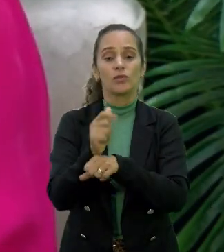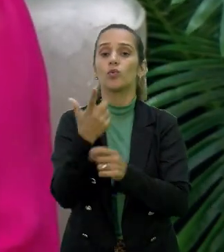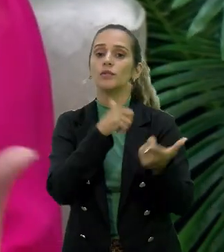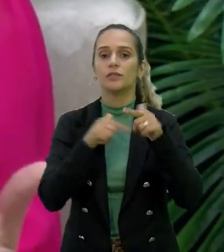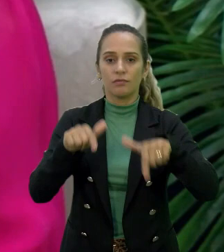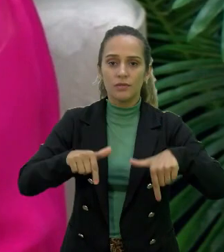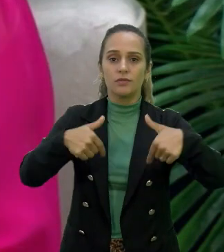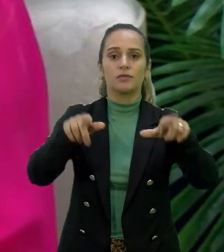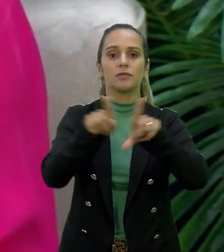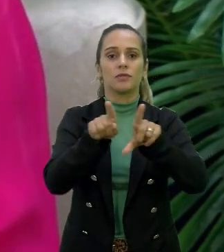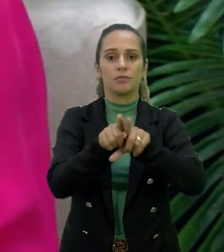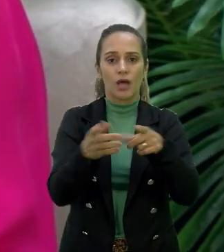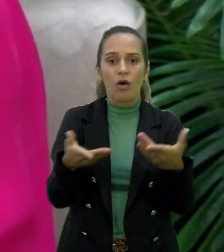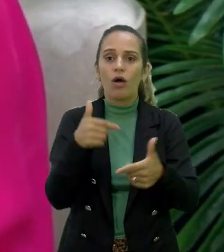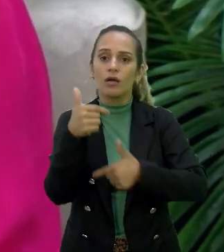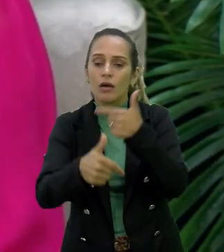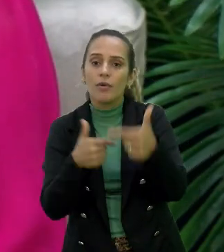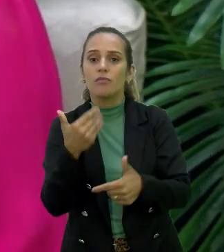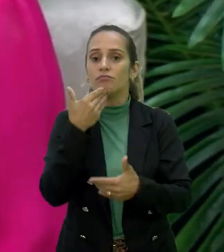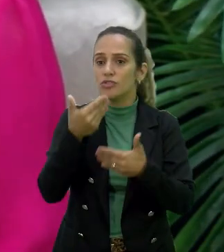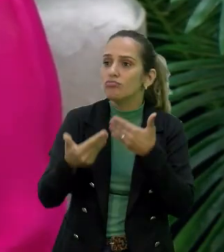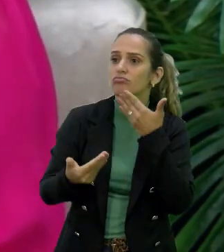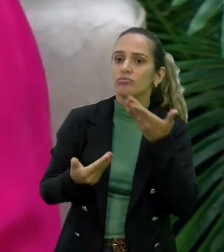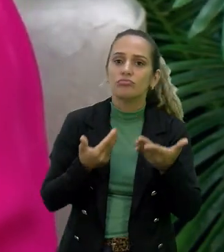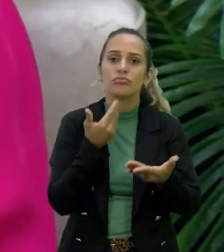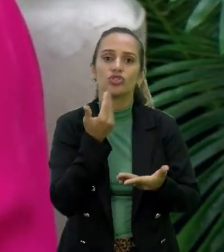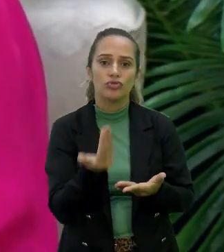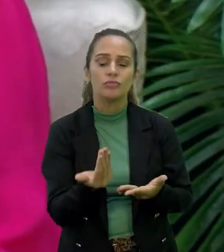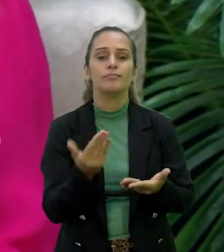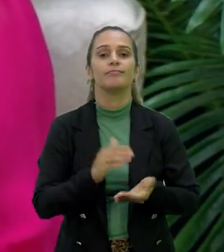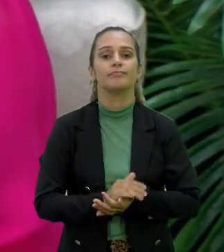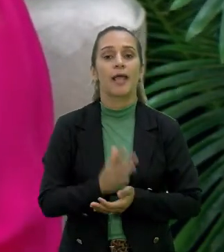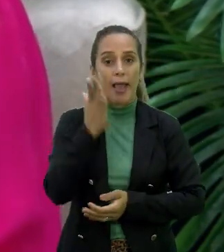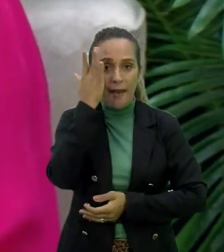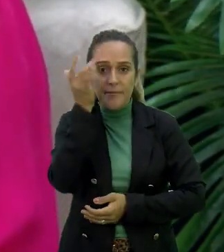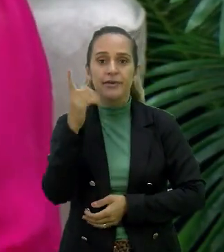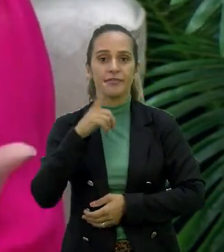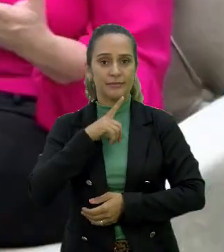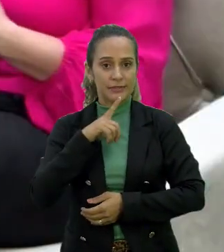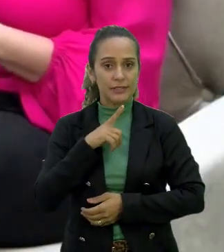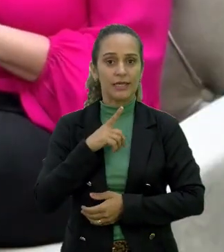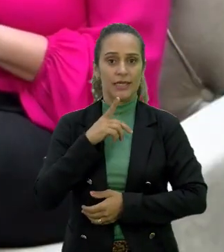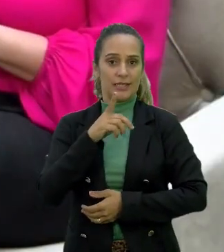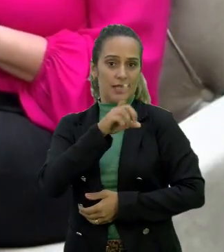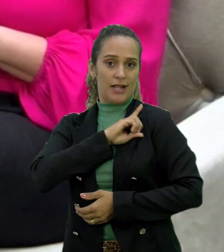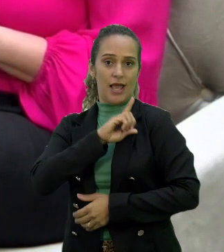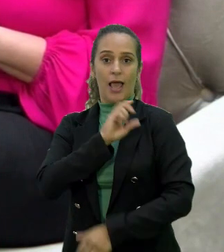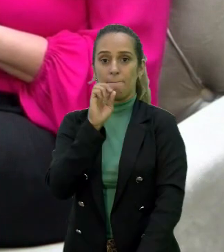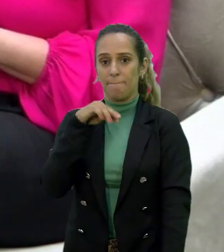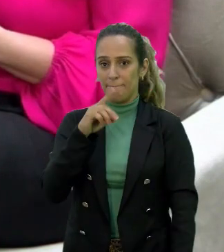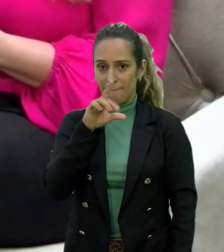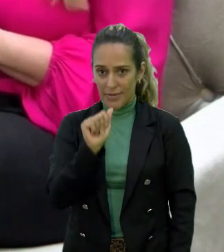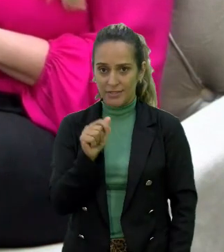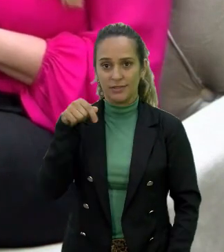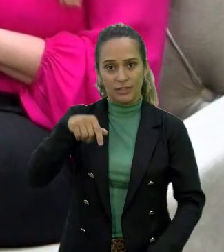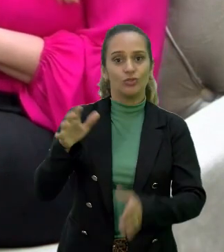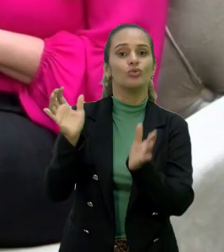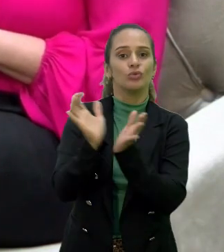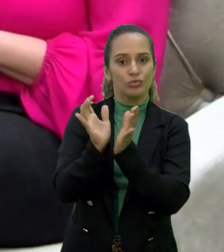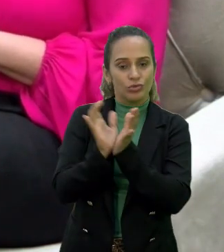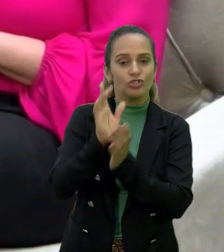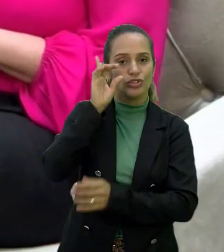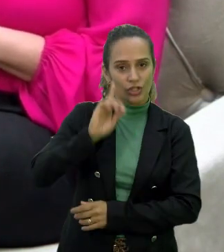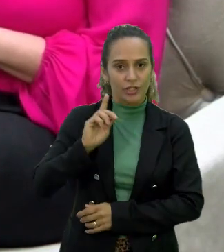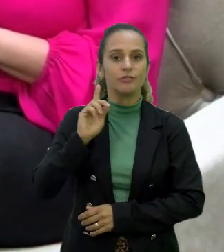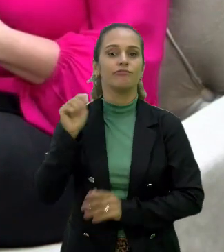avançar nós estamos inclusive né Trabalhando solicitando é vamos ter amanhã vamos ouvir a delegada Amanda que amanhã na comissão